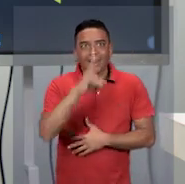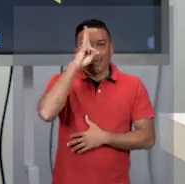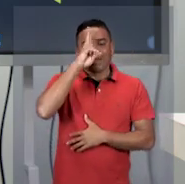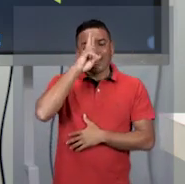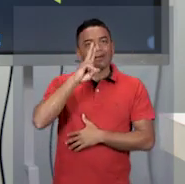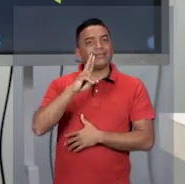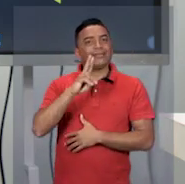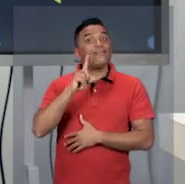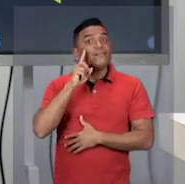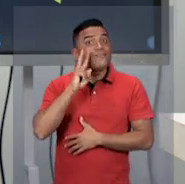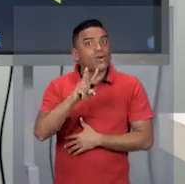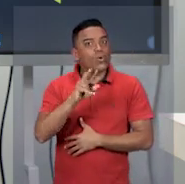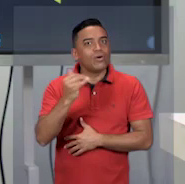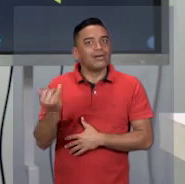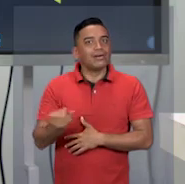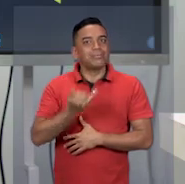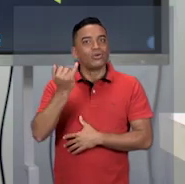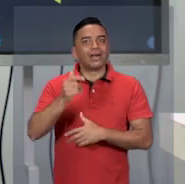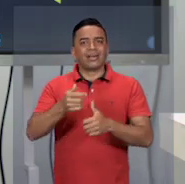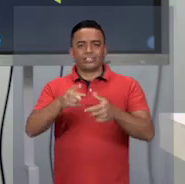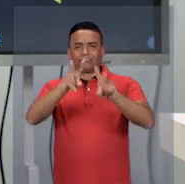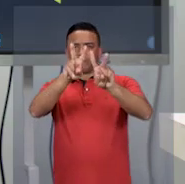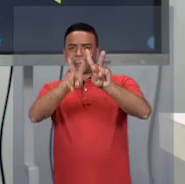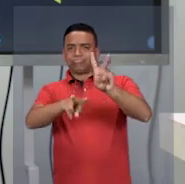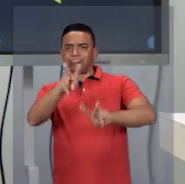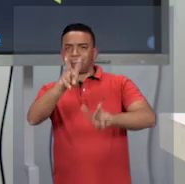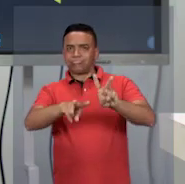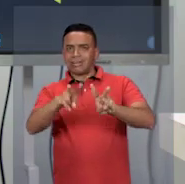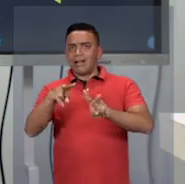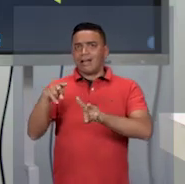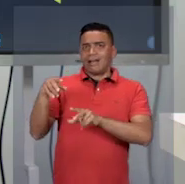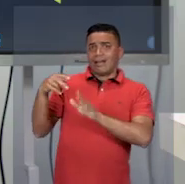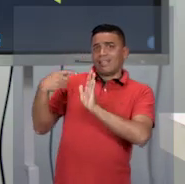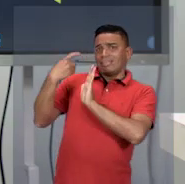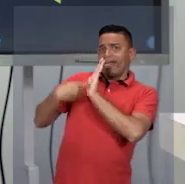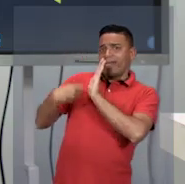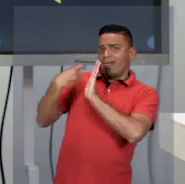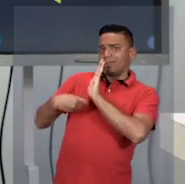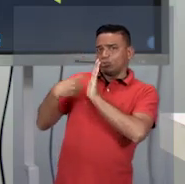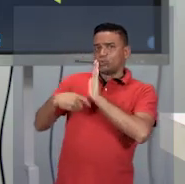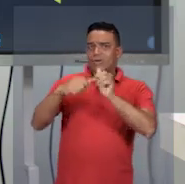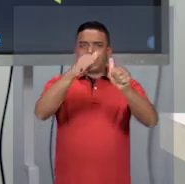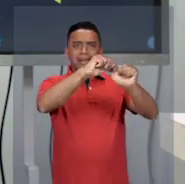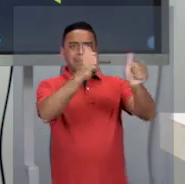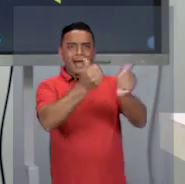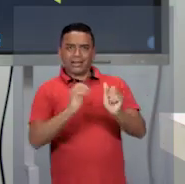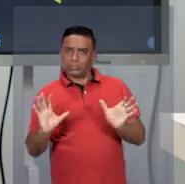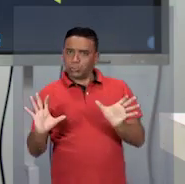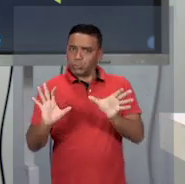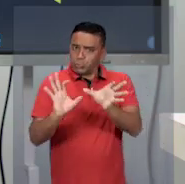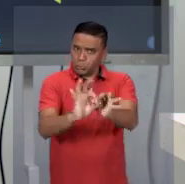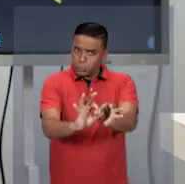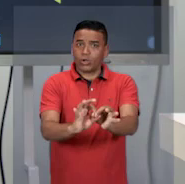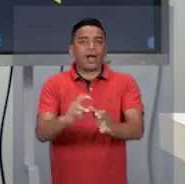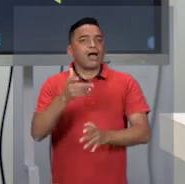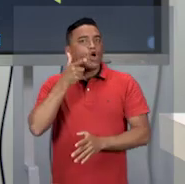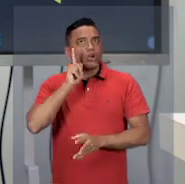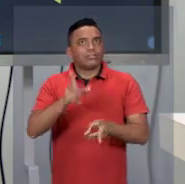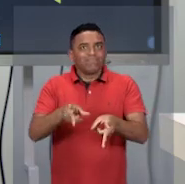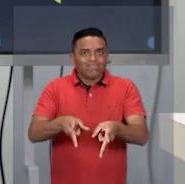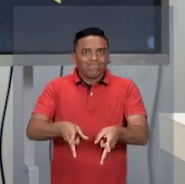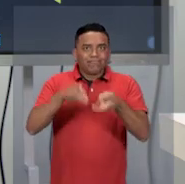Viu como é importante a gente analisar um texto verbal, a gente analisar um texto não verbal, para a gente